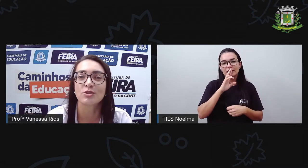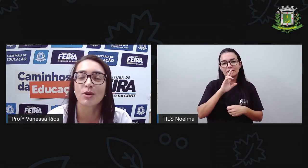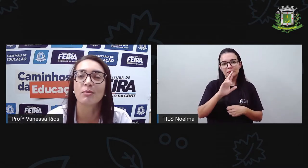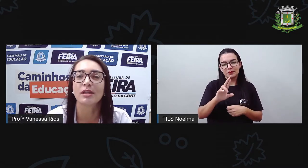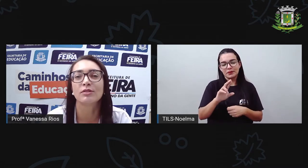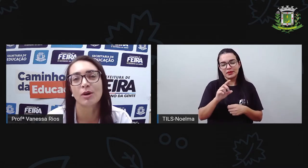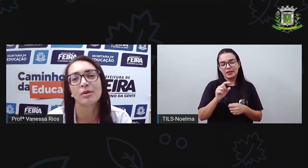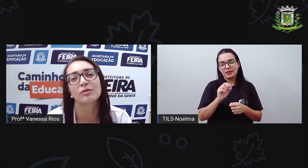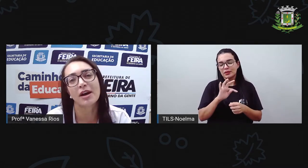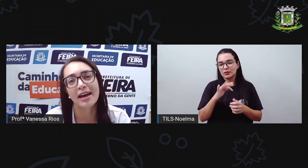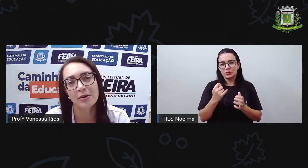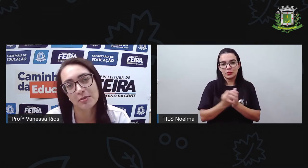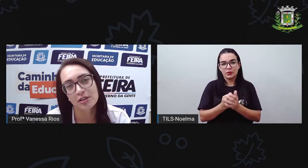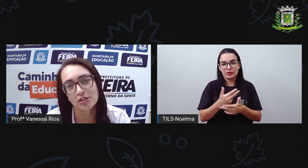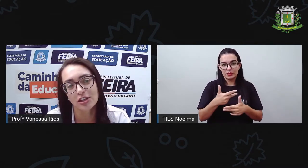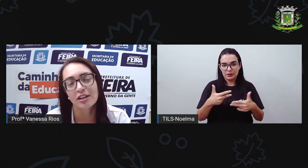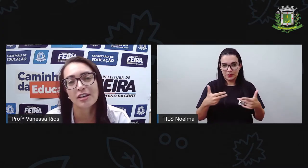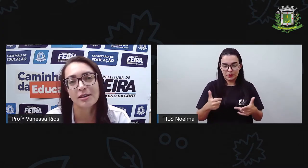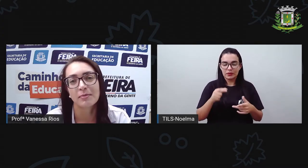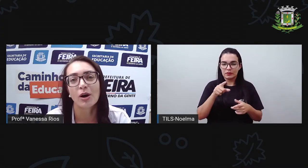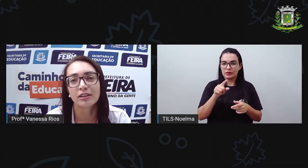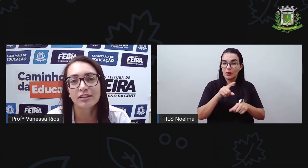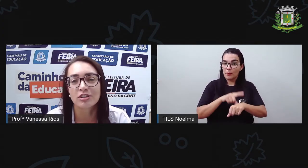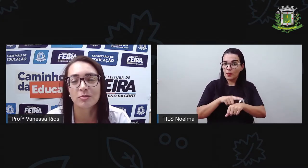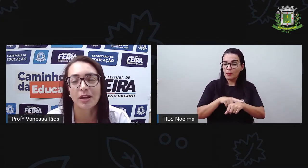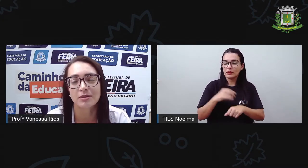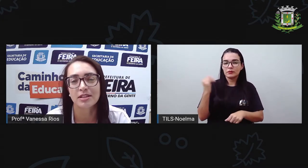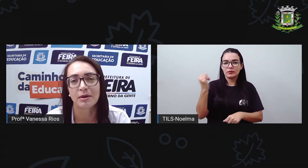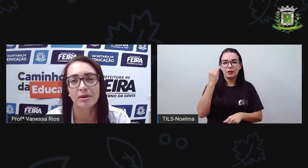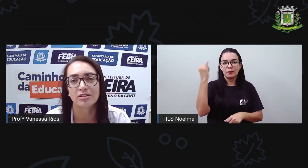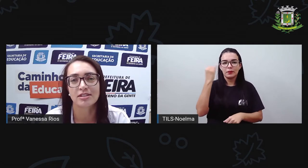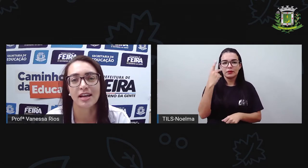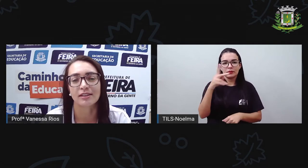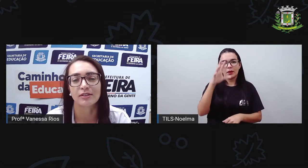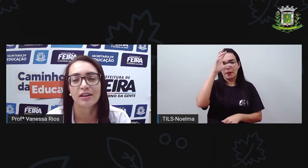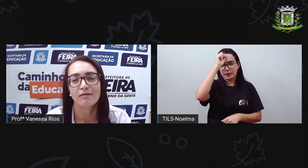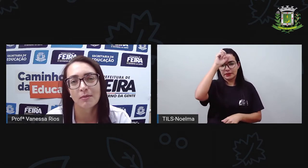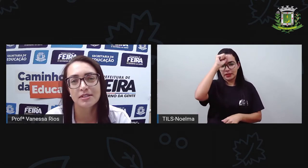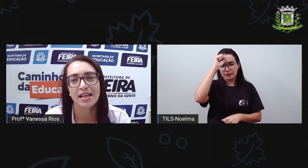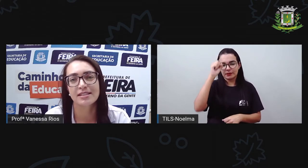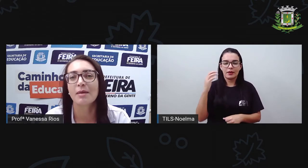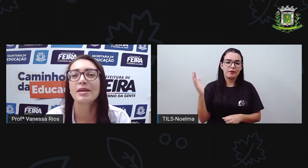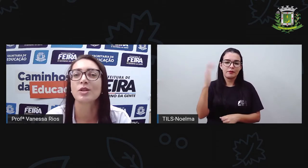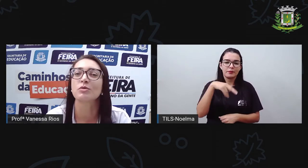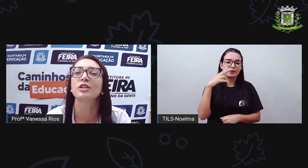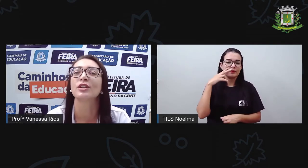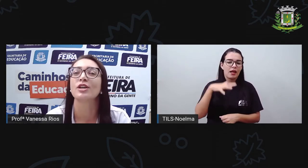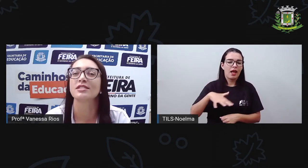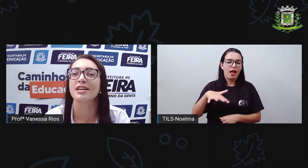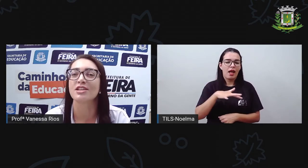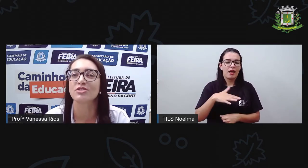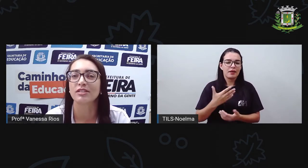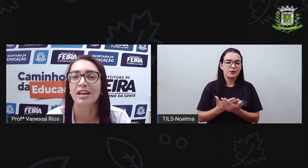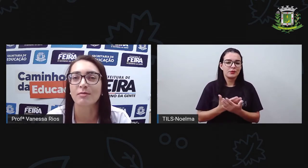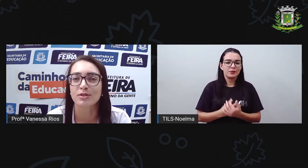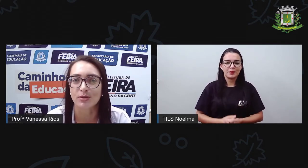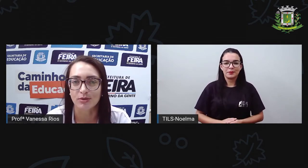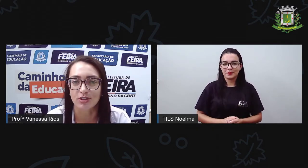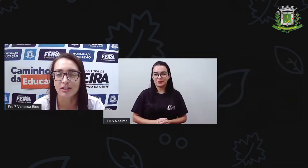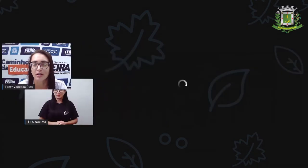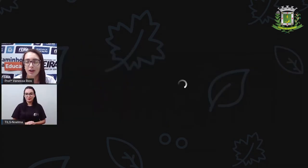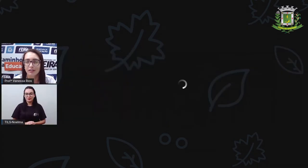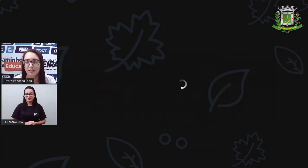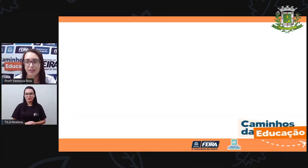deste momento, um momento realmente importante para o seu aprendizado. Vamos lá saber sobre o que nós estudaremos